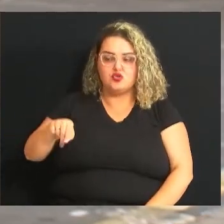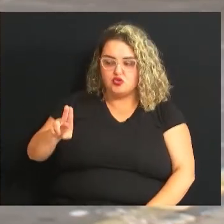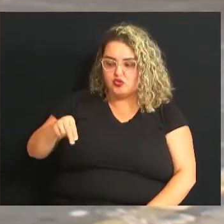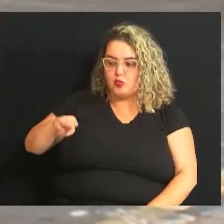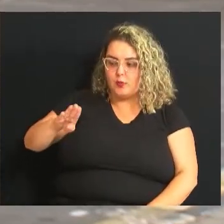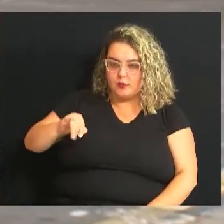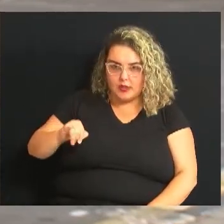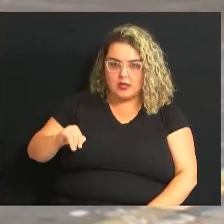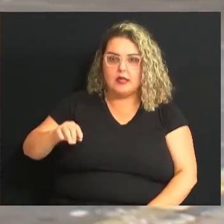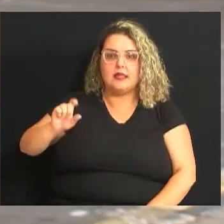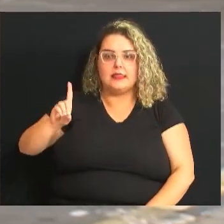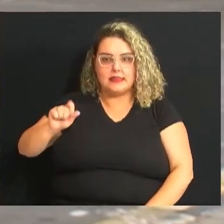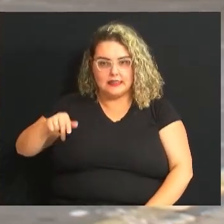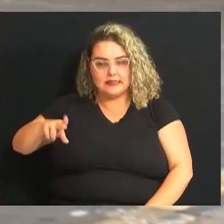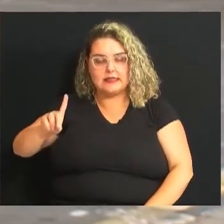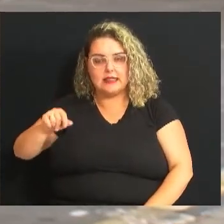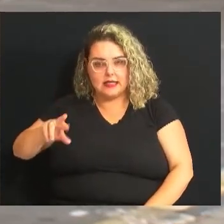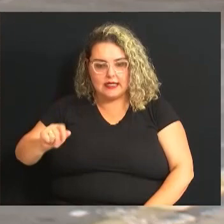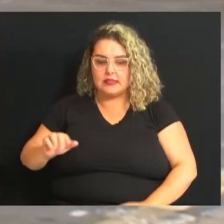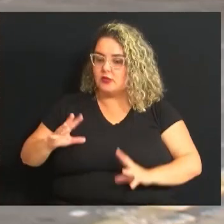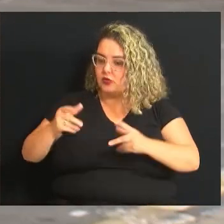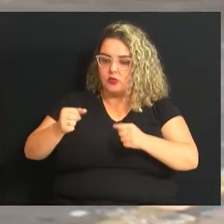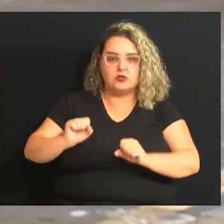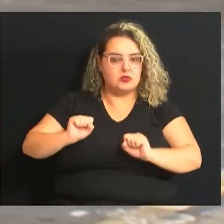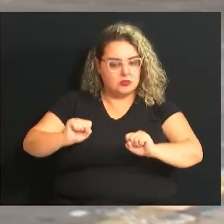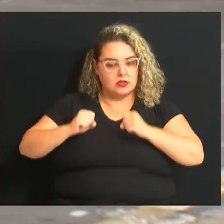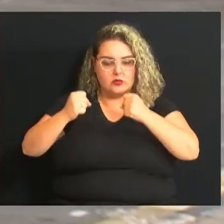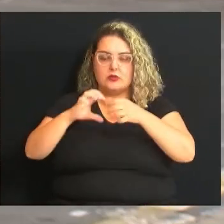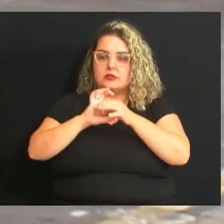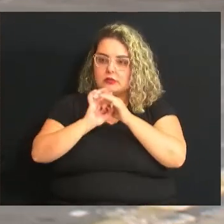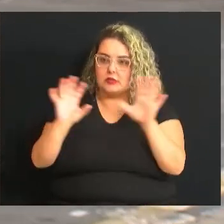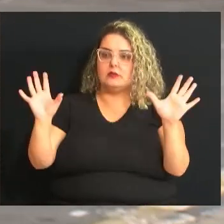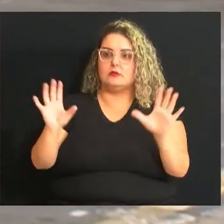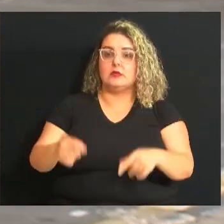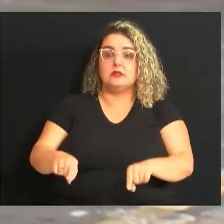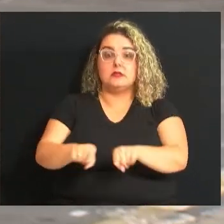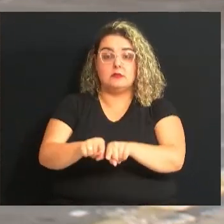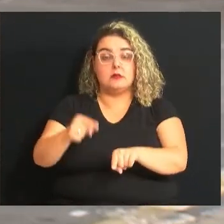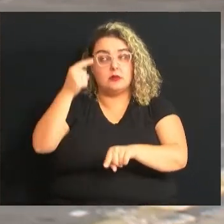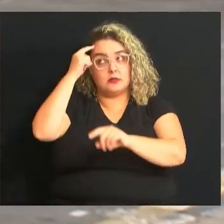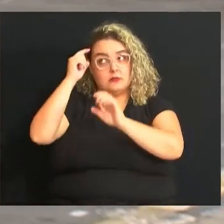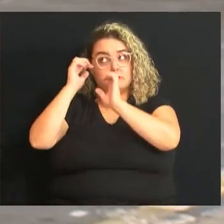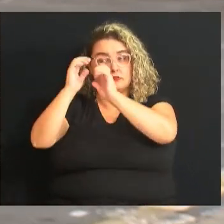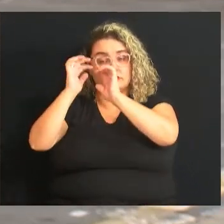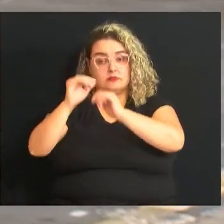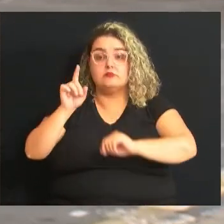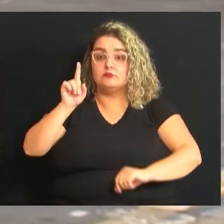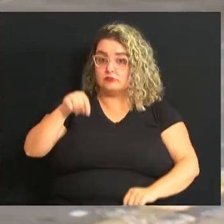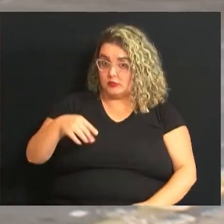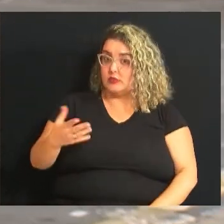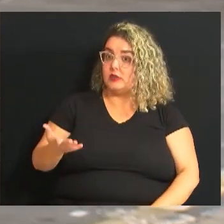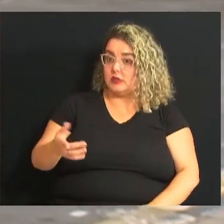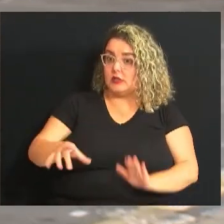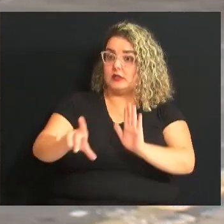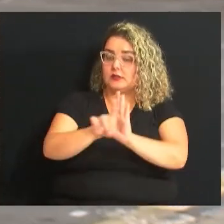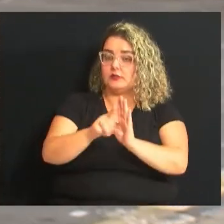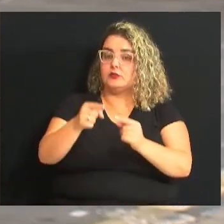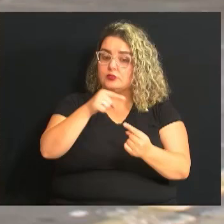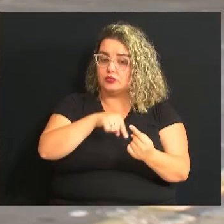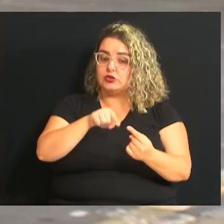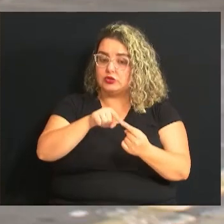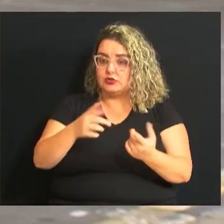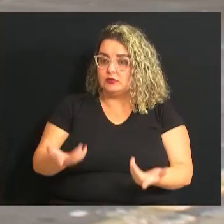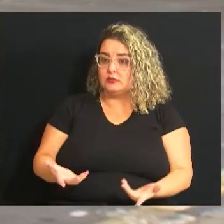lutadores pela liberdade, lutadoras pela liberdade, mas para provocar também essa reflexão, que era o sentido dessa